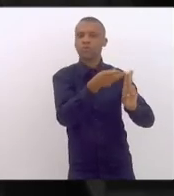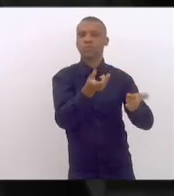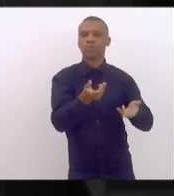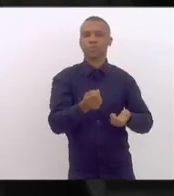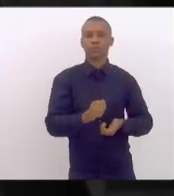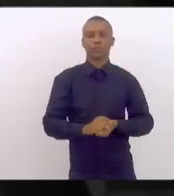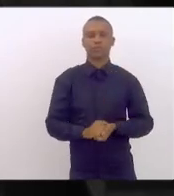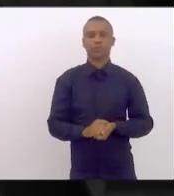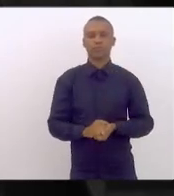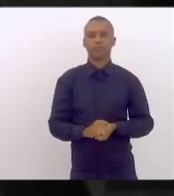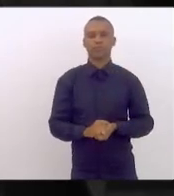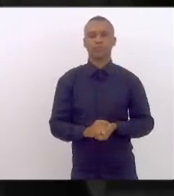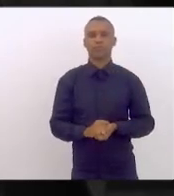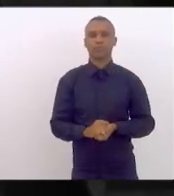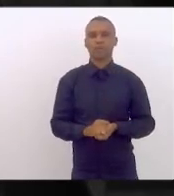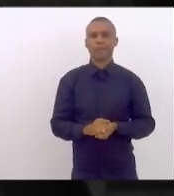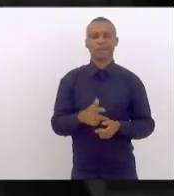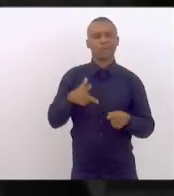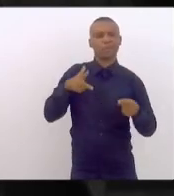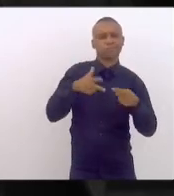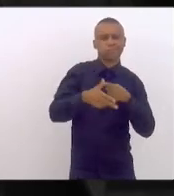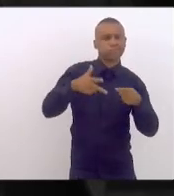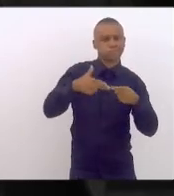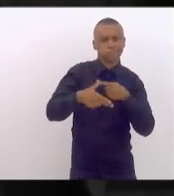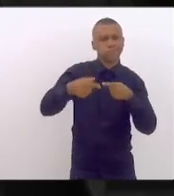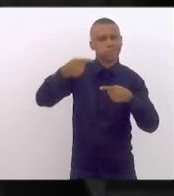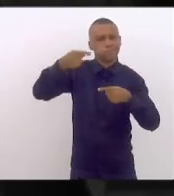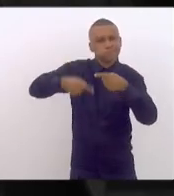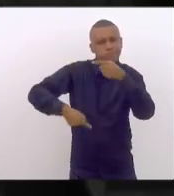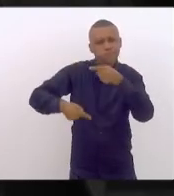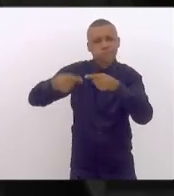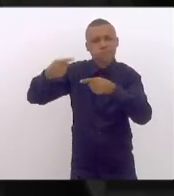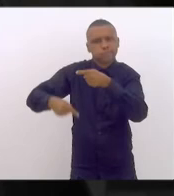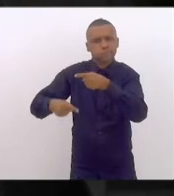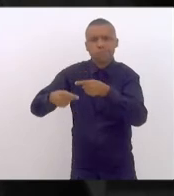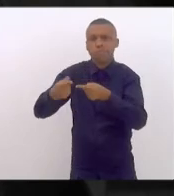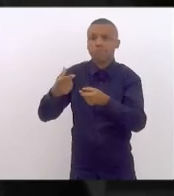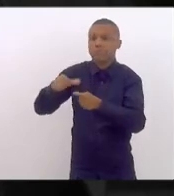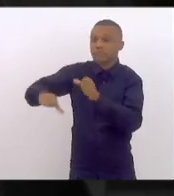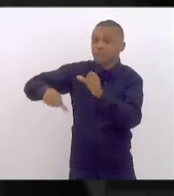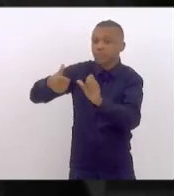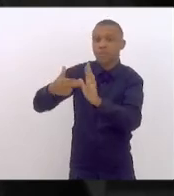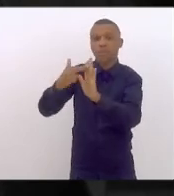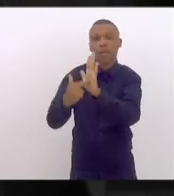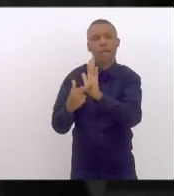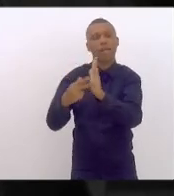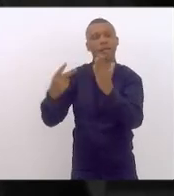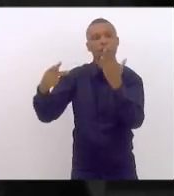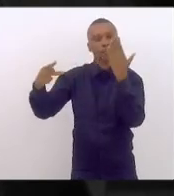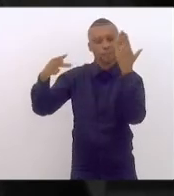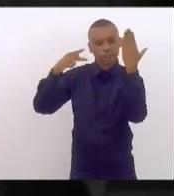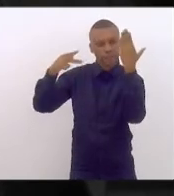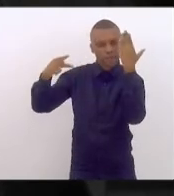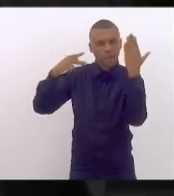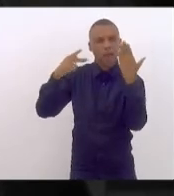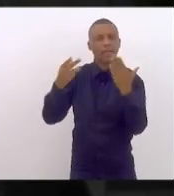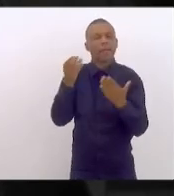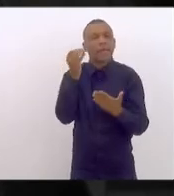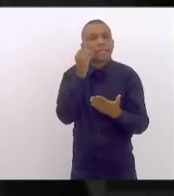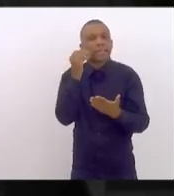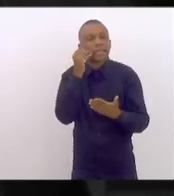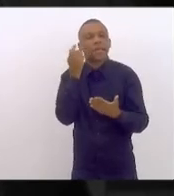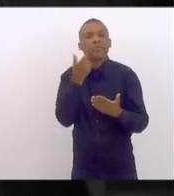o retrocessos na reforma psiquiátrica as tentativas de boicotar a produção